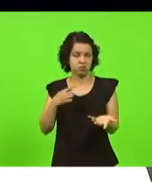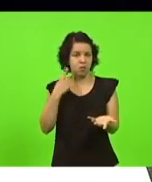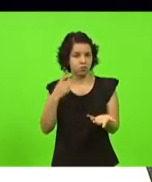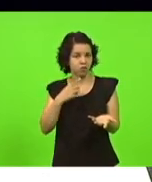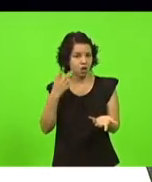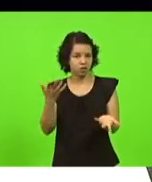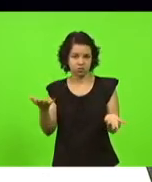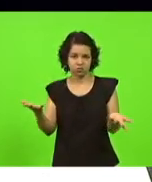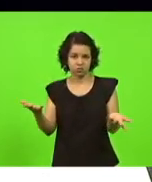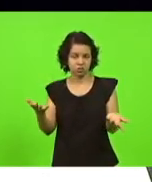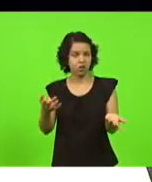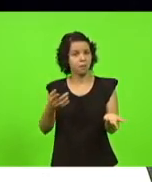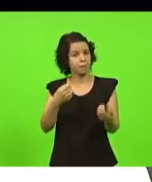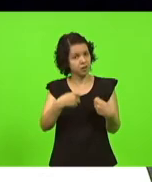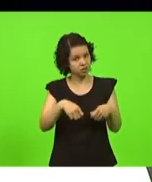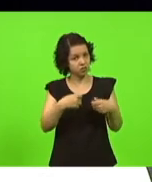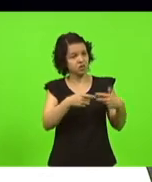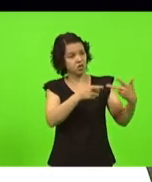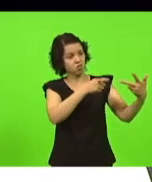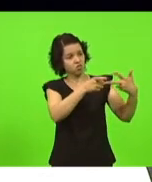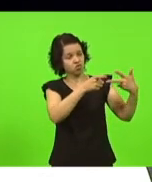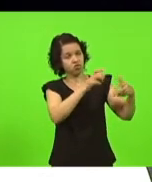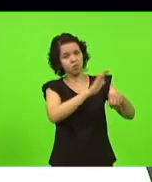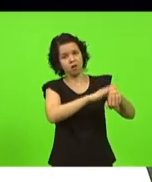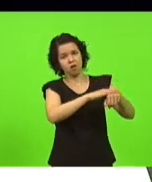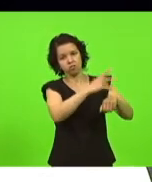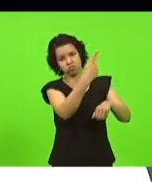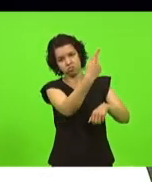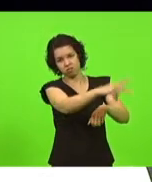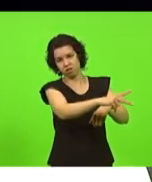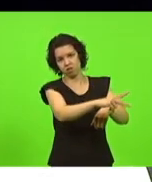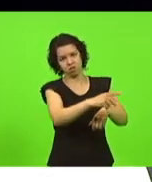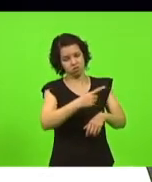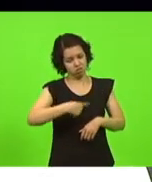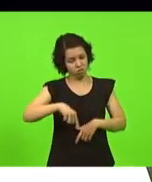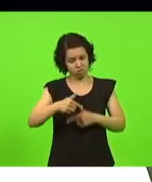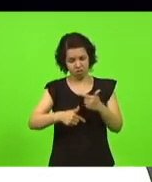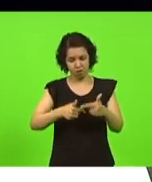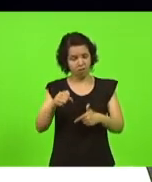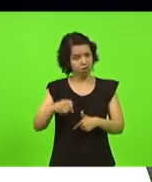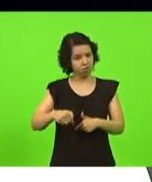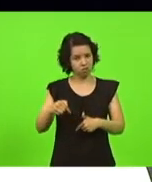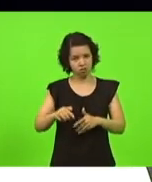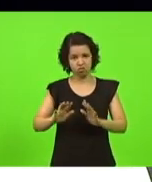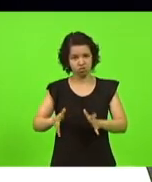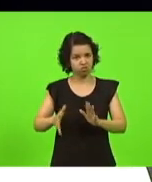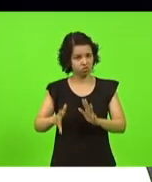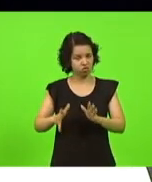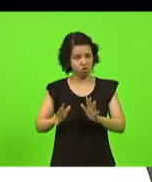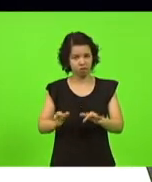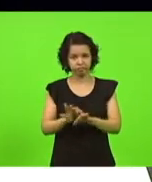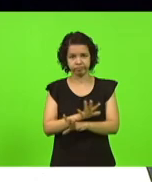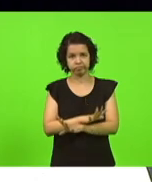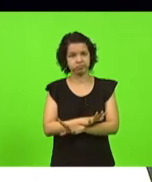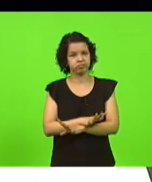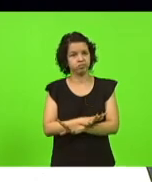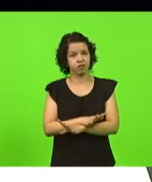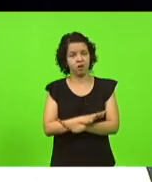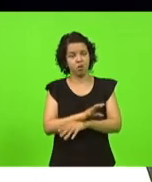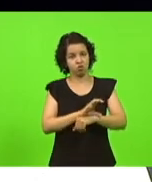Executivo. E nós fizemos a nossa parte e essa construção vai continuar